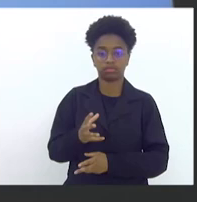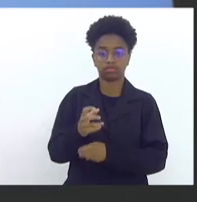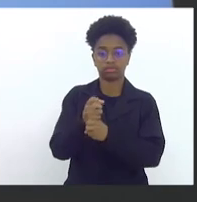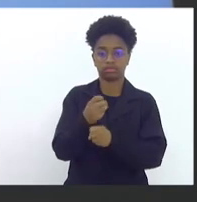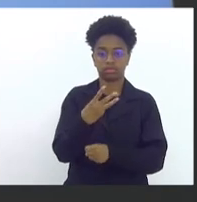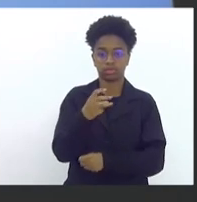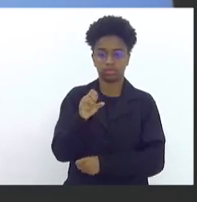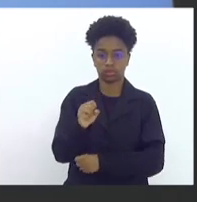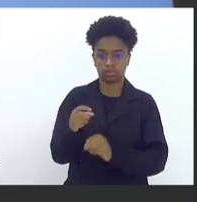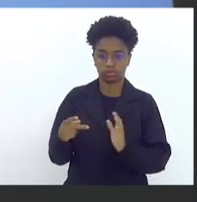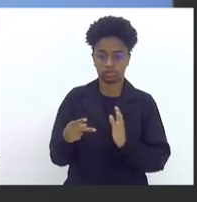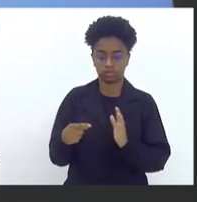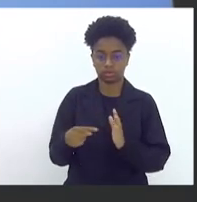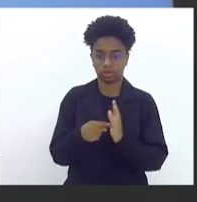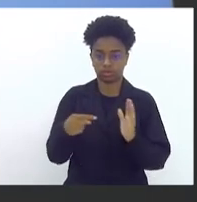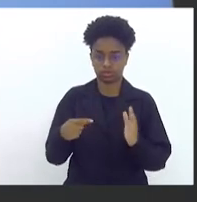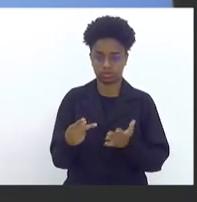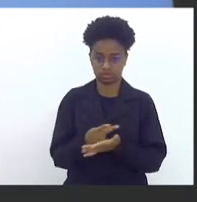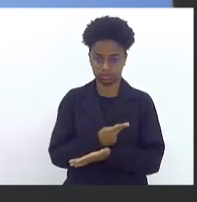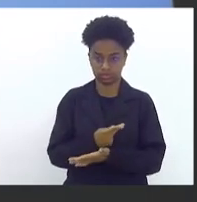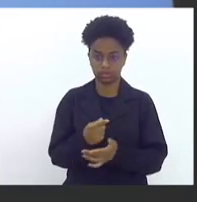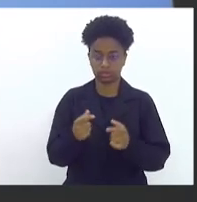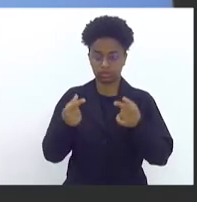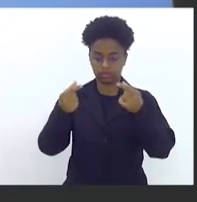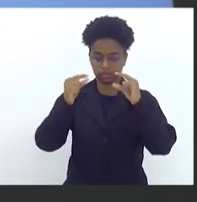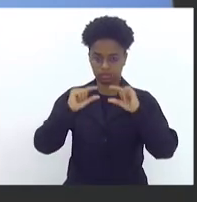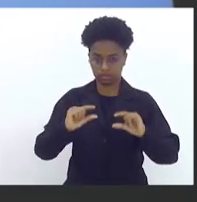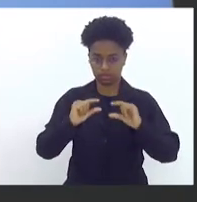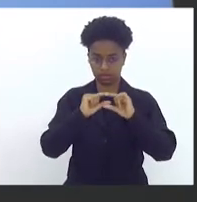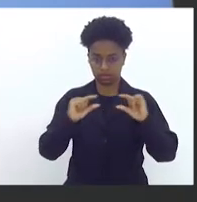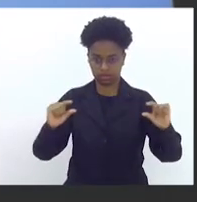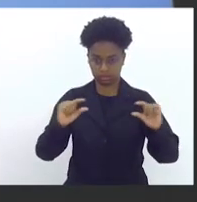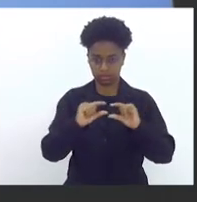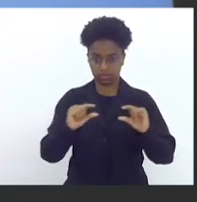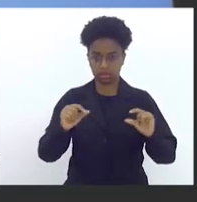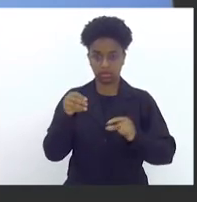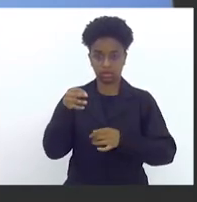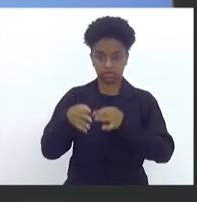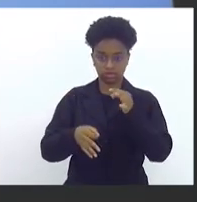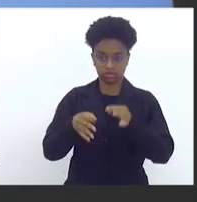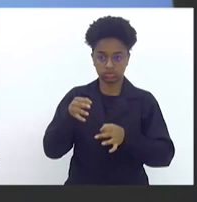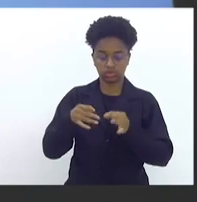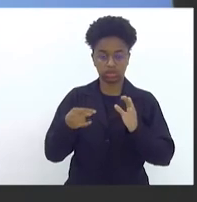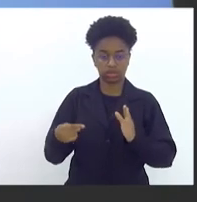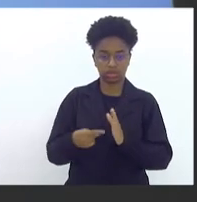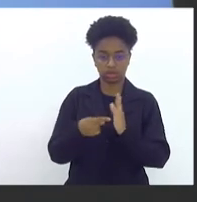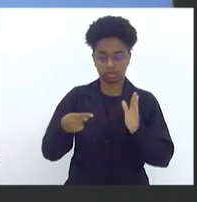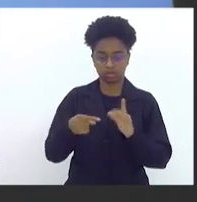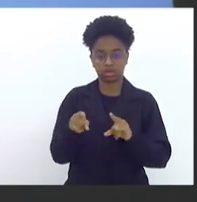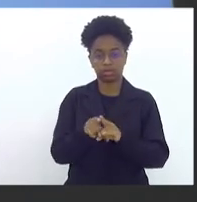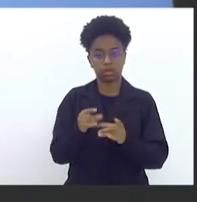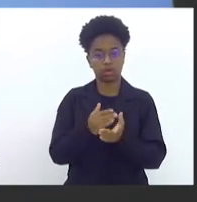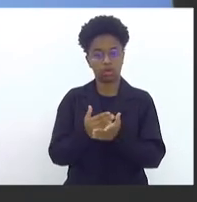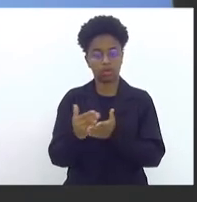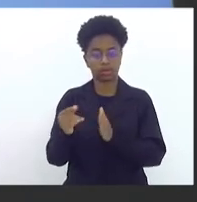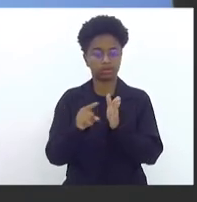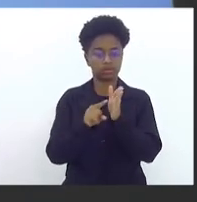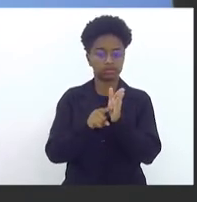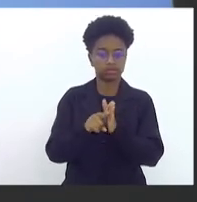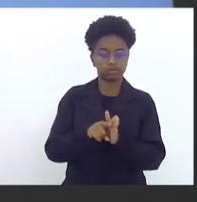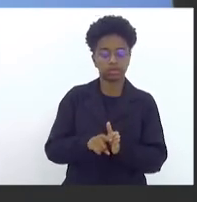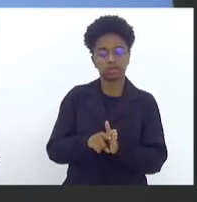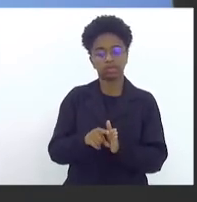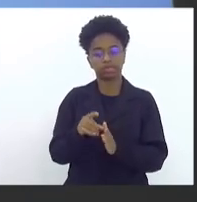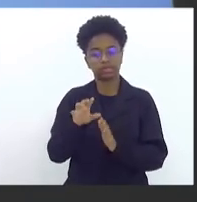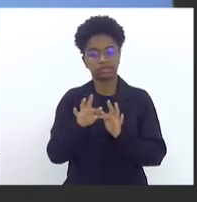de né a segunda linha é ajustamento da ação denúncia e começa com inquérito sim então o inquérito